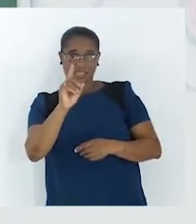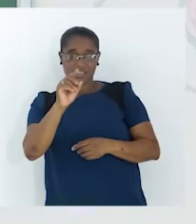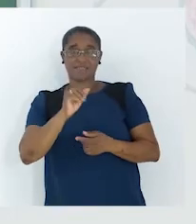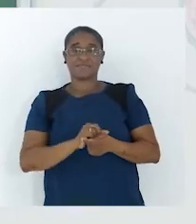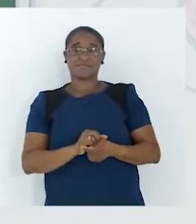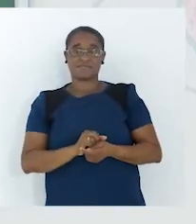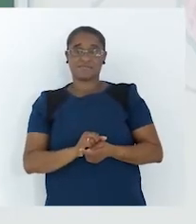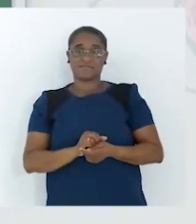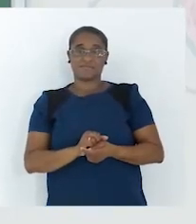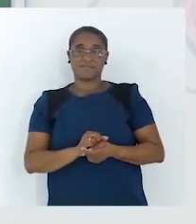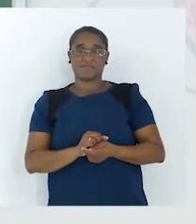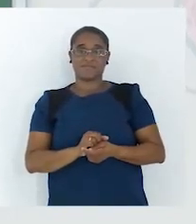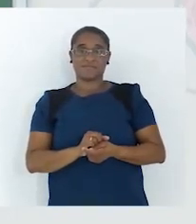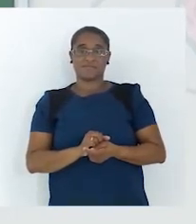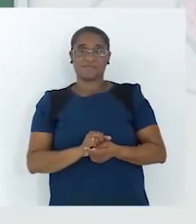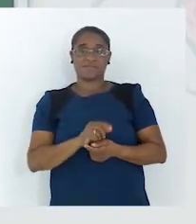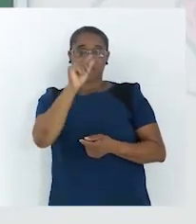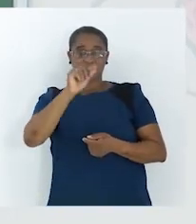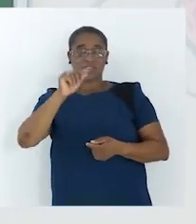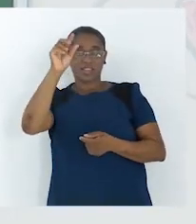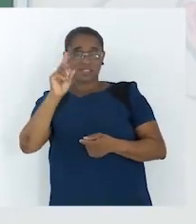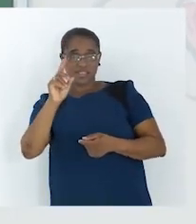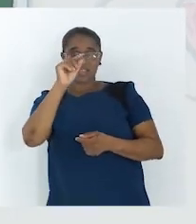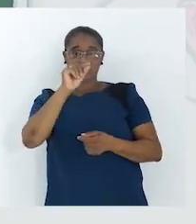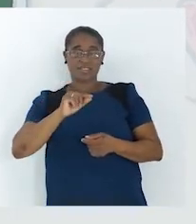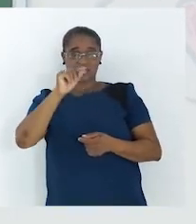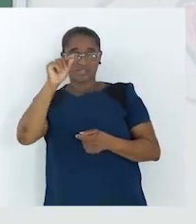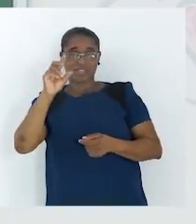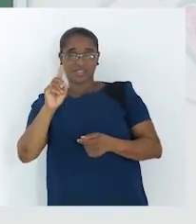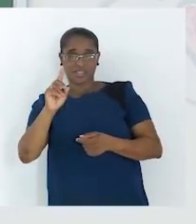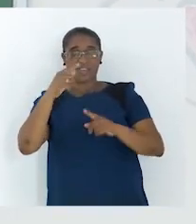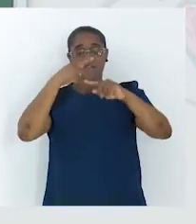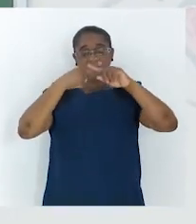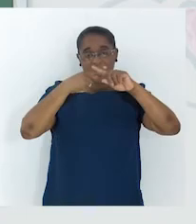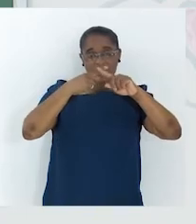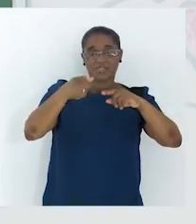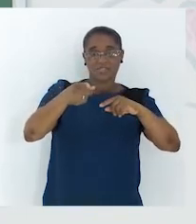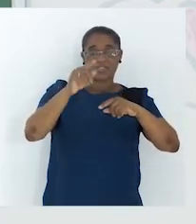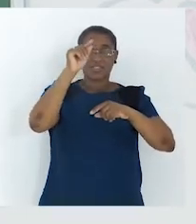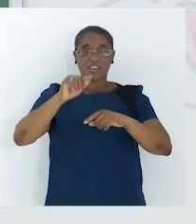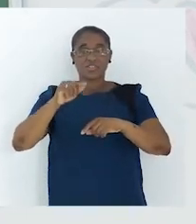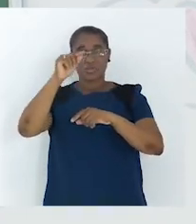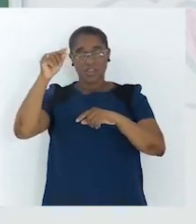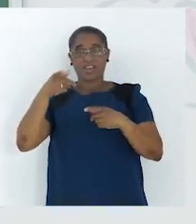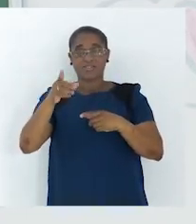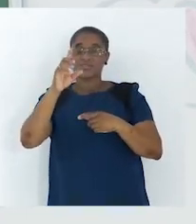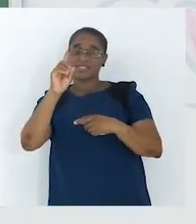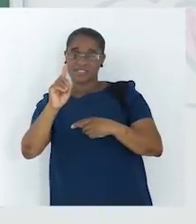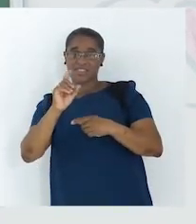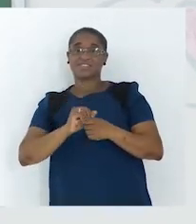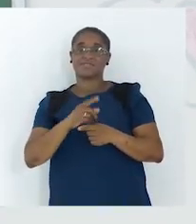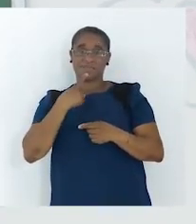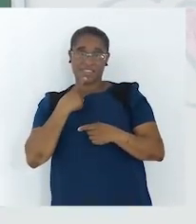raiz quadrada de seis em seis quadrada de seis vezes raiz quadrada de